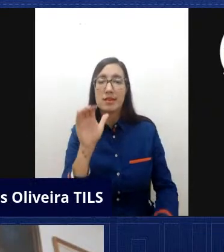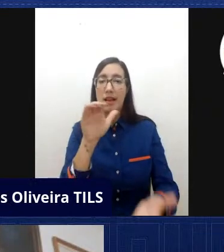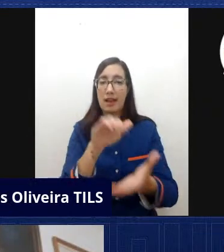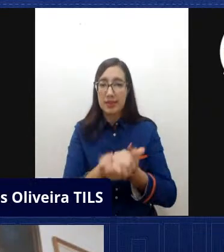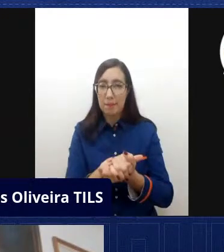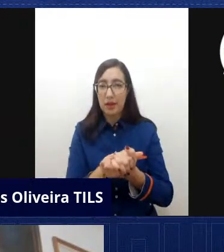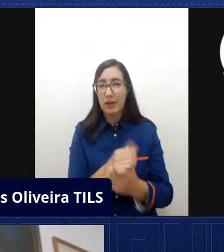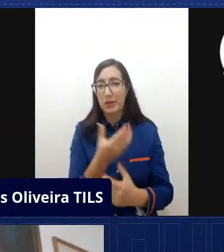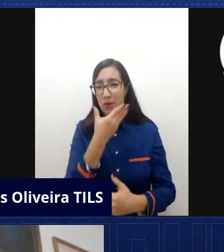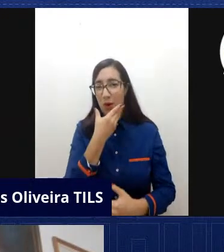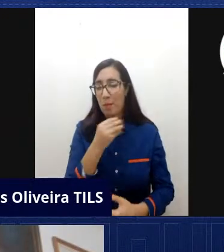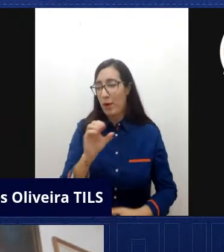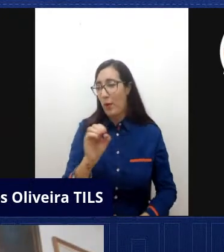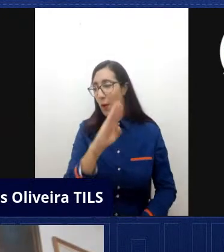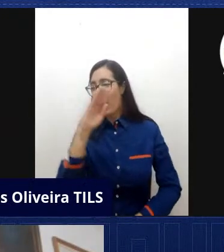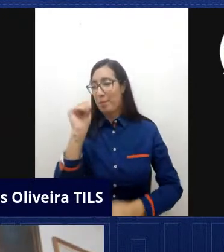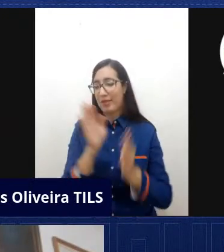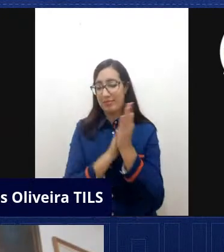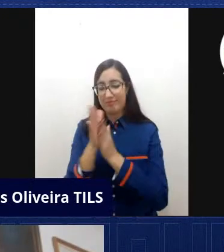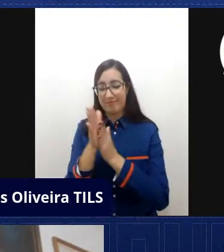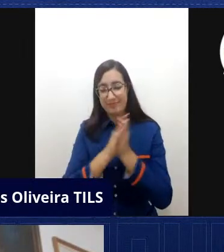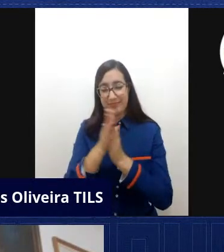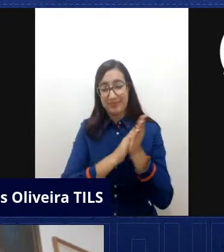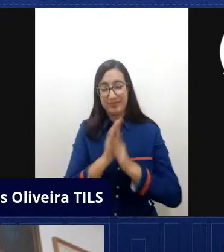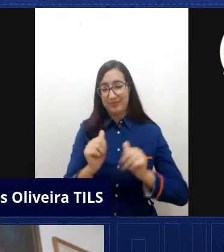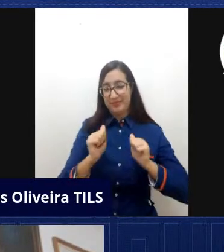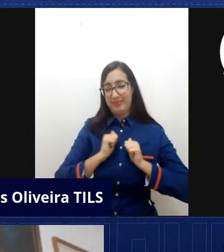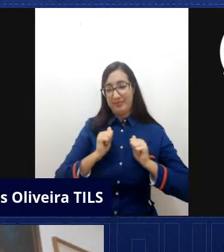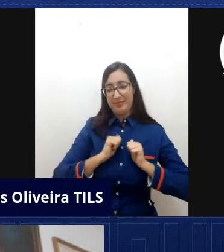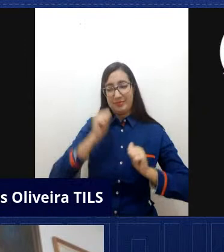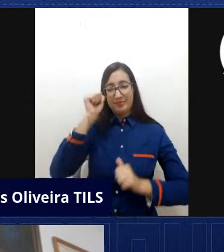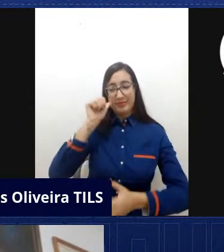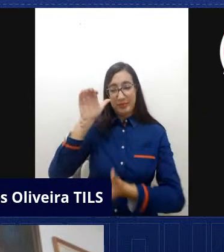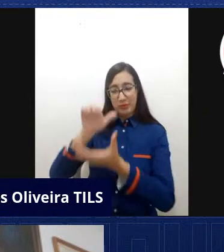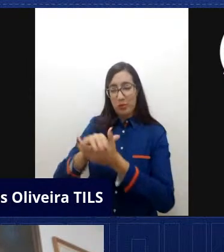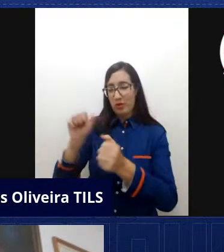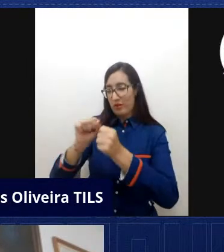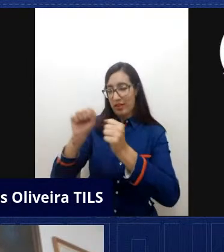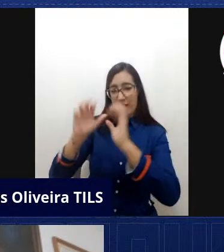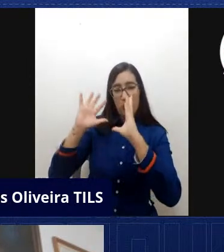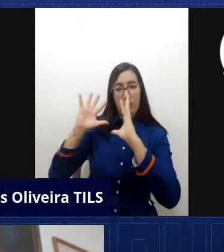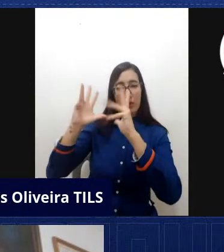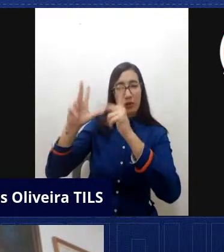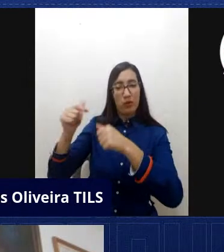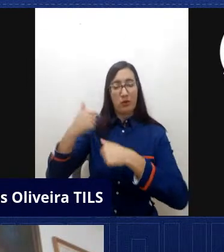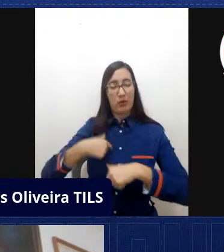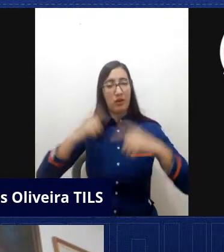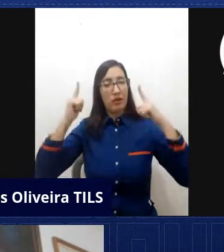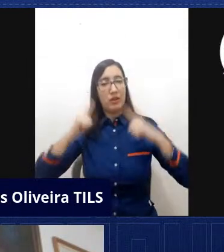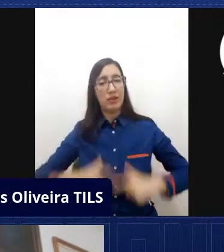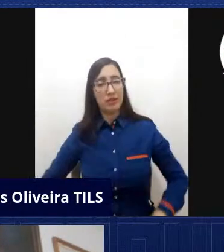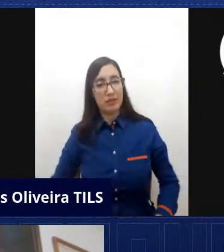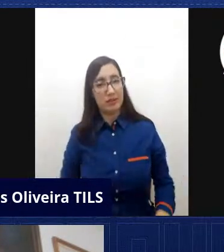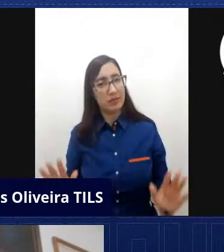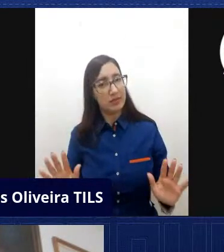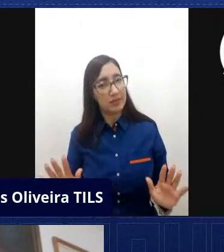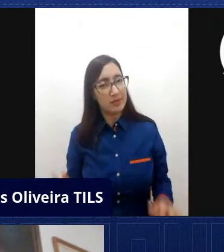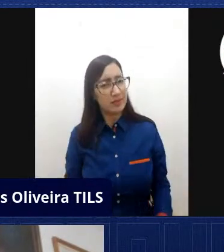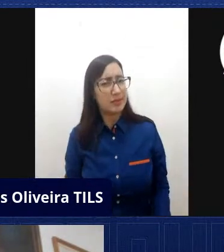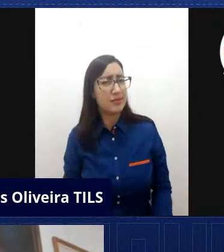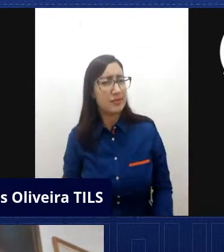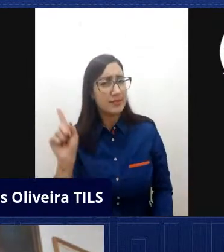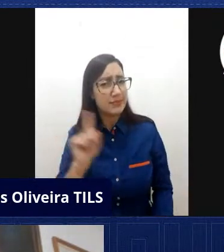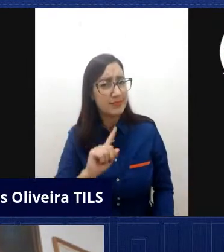também merecesse de cuidados, né? Então, assim, é um tema muito importante, inclusive pelo que a gente tem um acirramento maior agora na